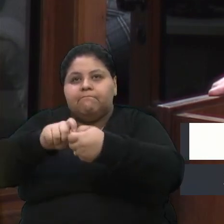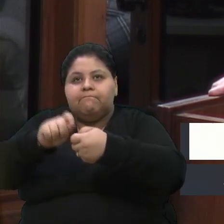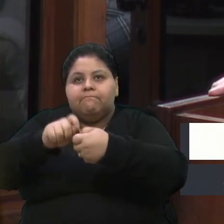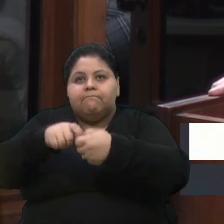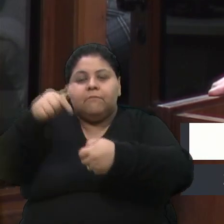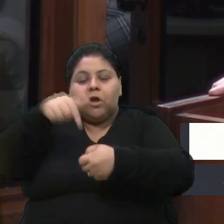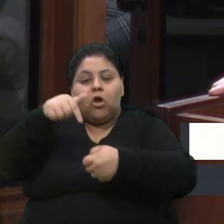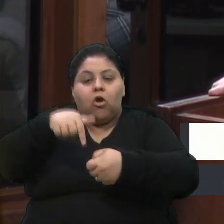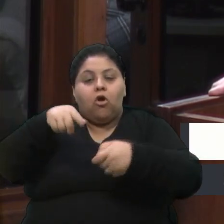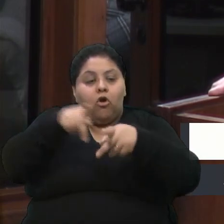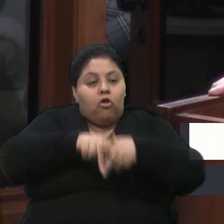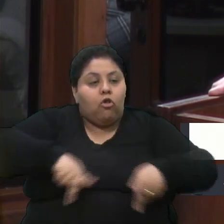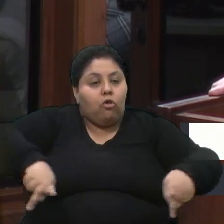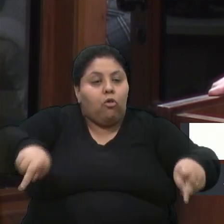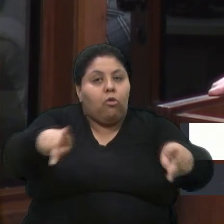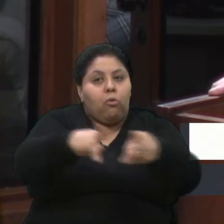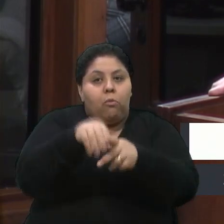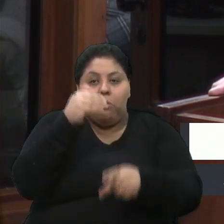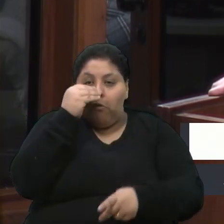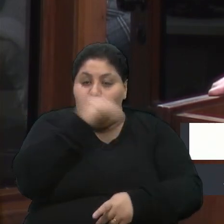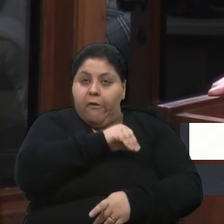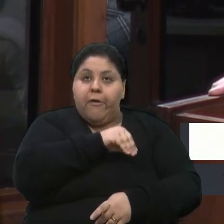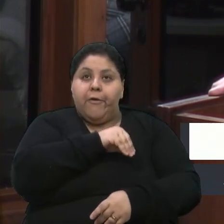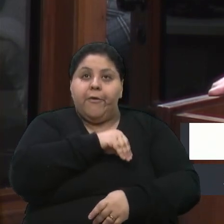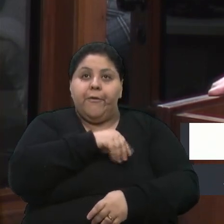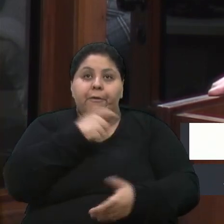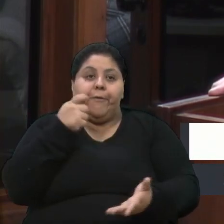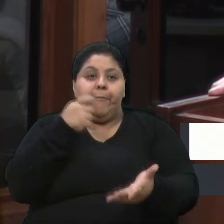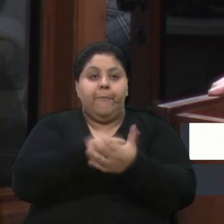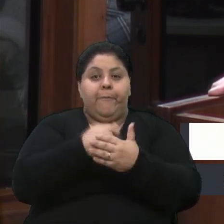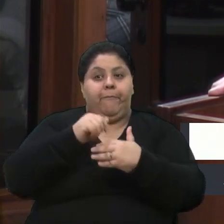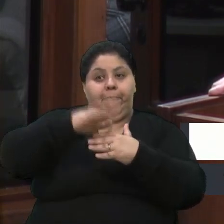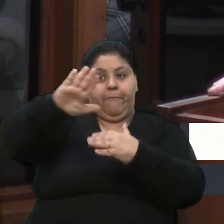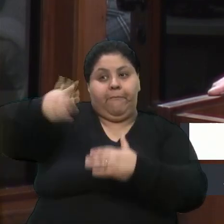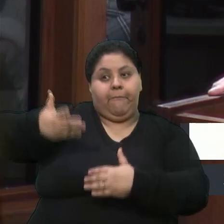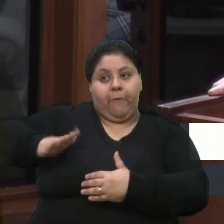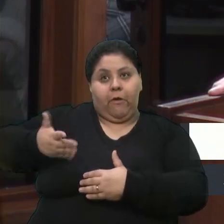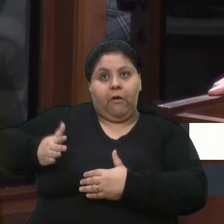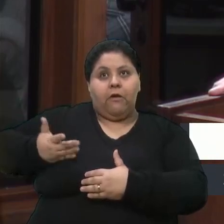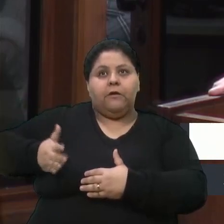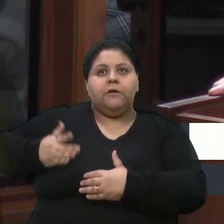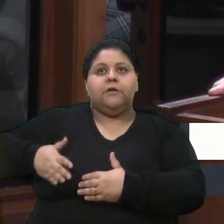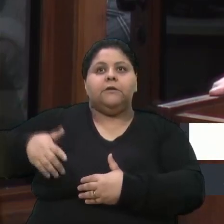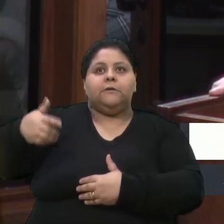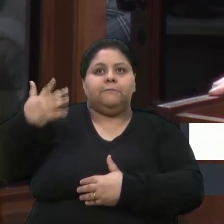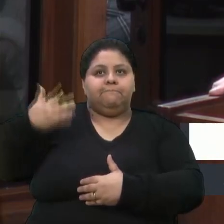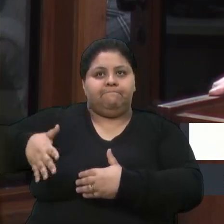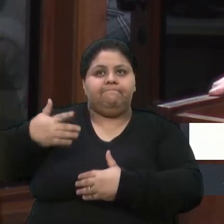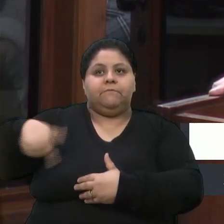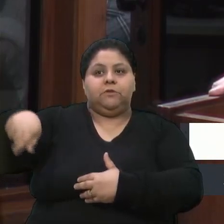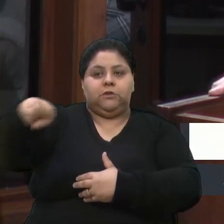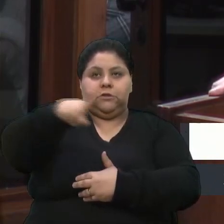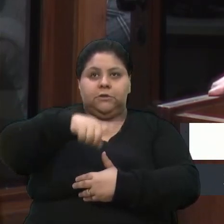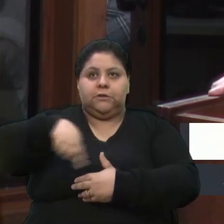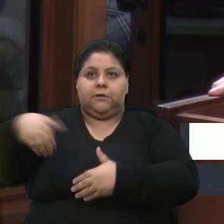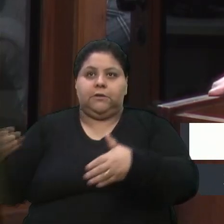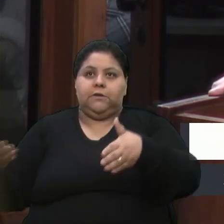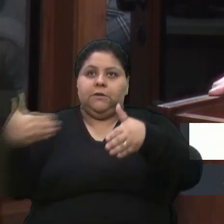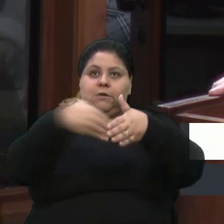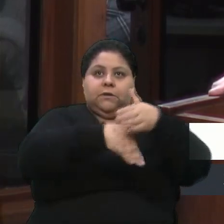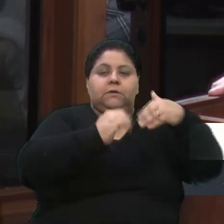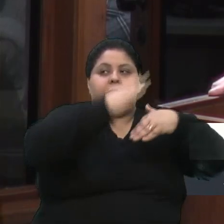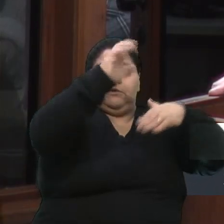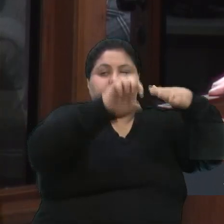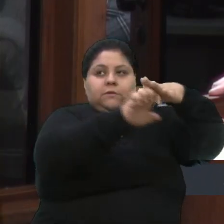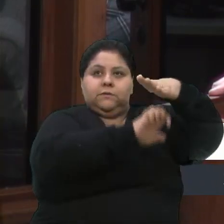mais caro, a gente quer que entrem novas empresas para competir no mercado, a gente quer que a Prefeitura de Caxias estabeleça o valor mínimo,